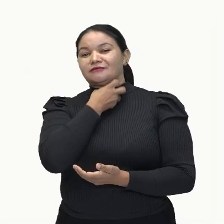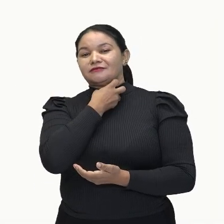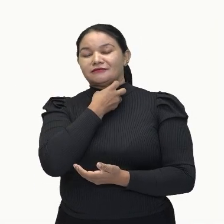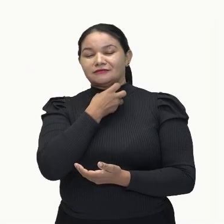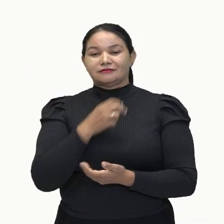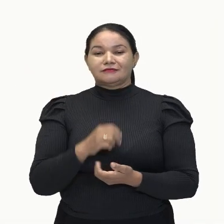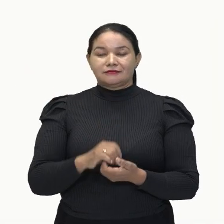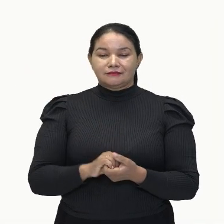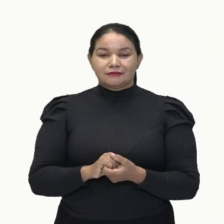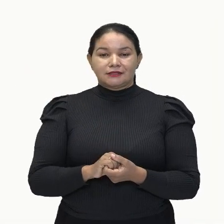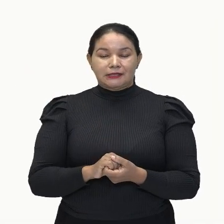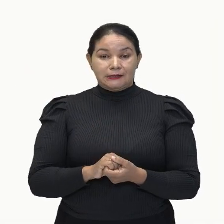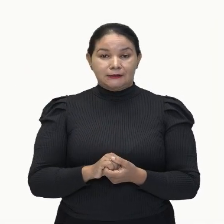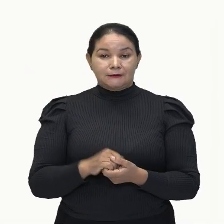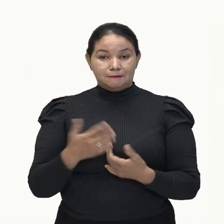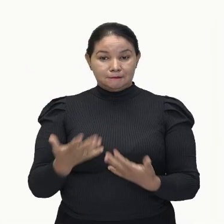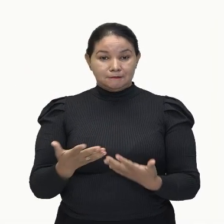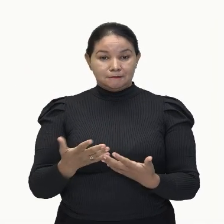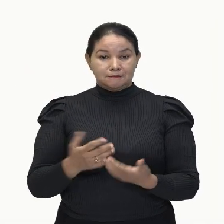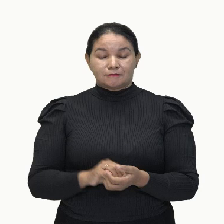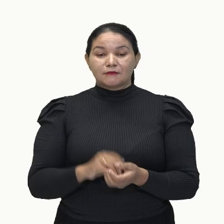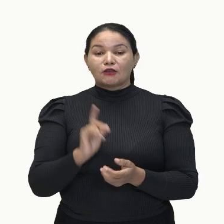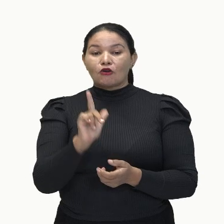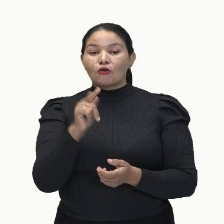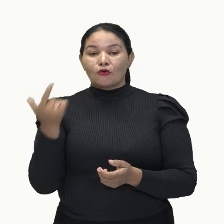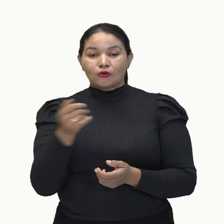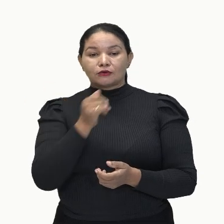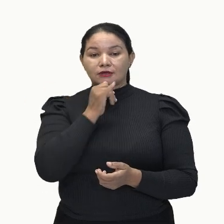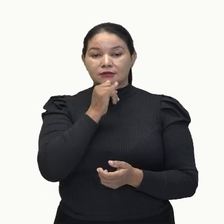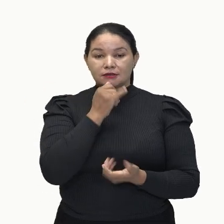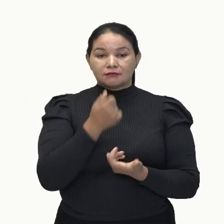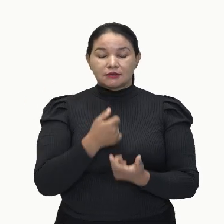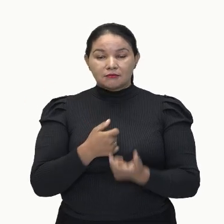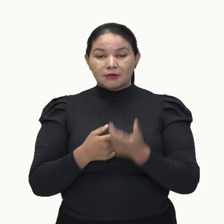assim palab Prof